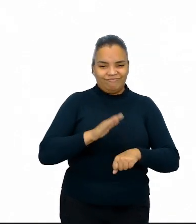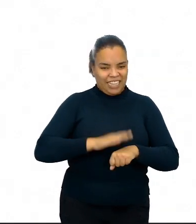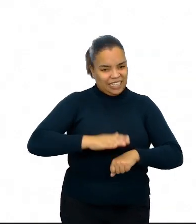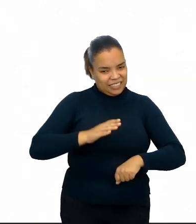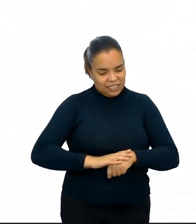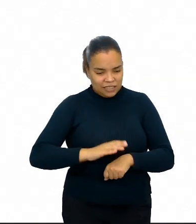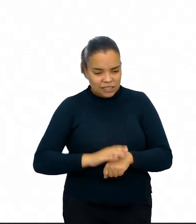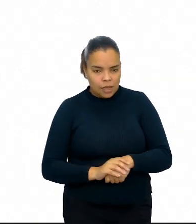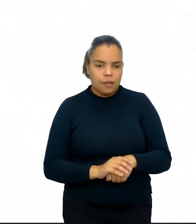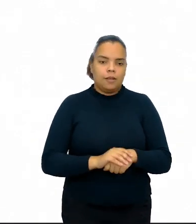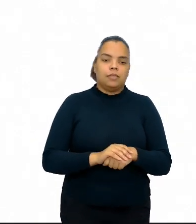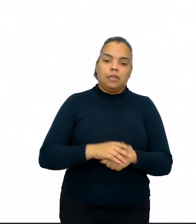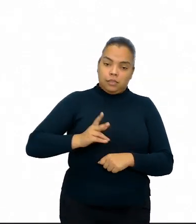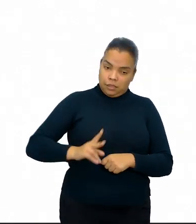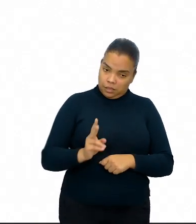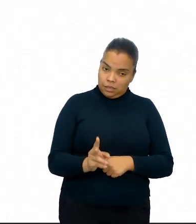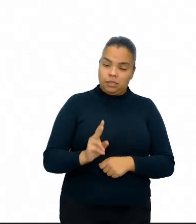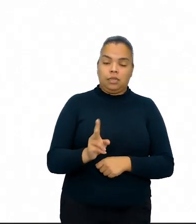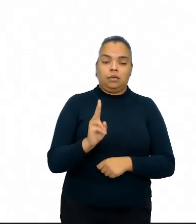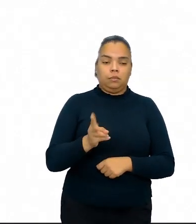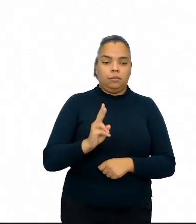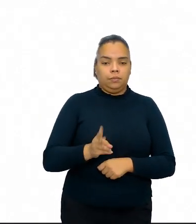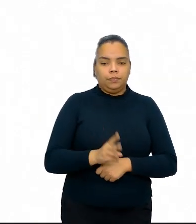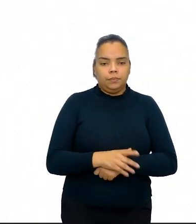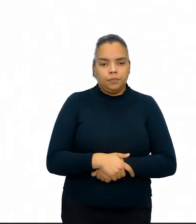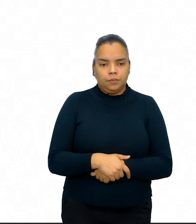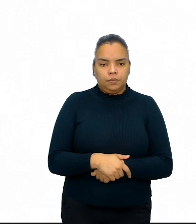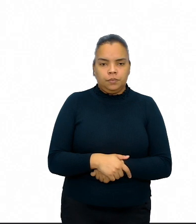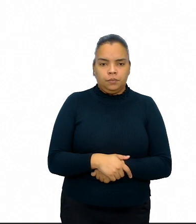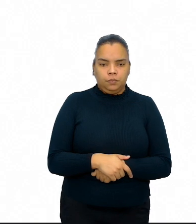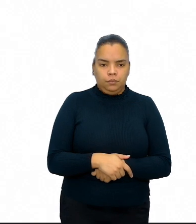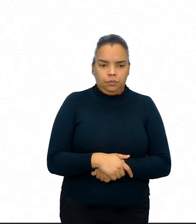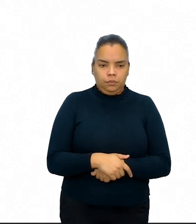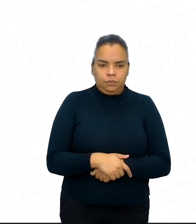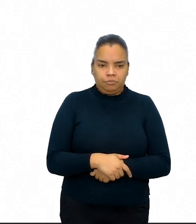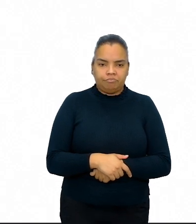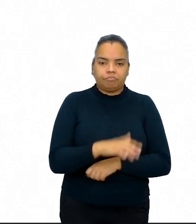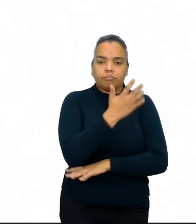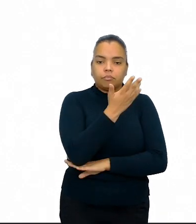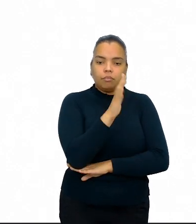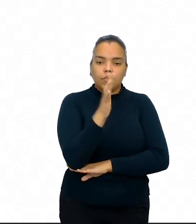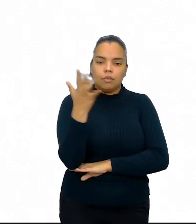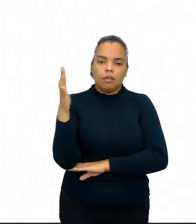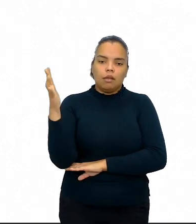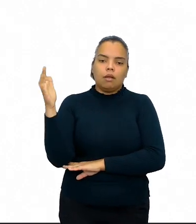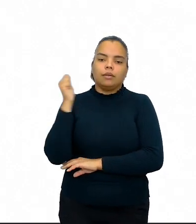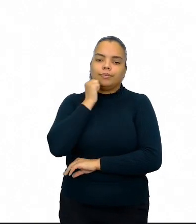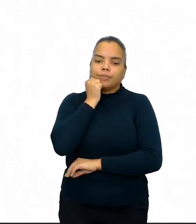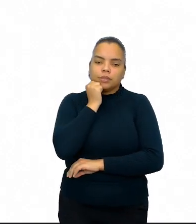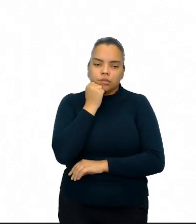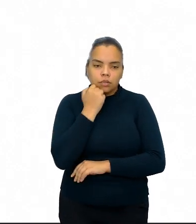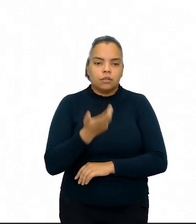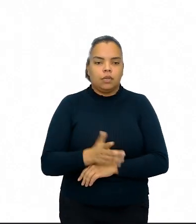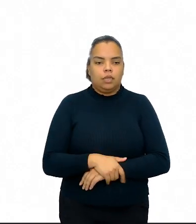discussões, sempre que possível, essas concepções relacionadas à natureza da ciência, né? Por mais que